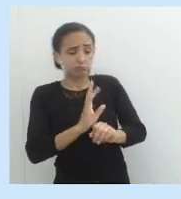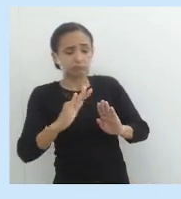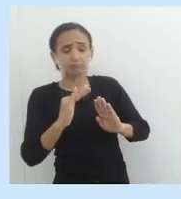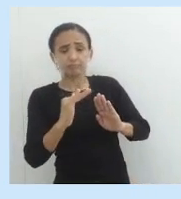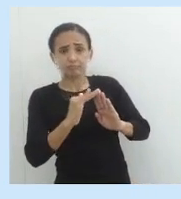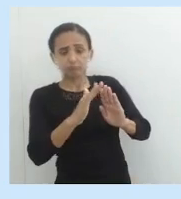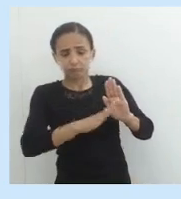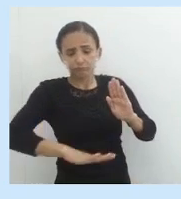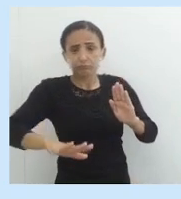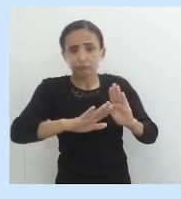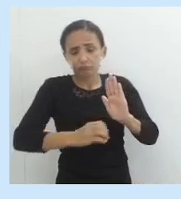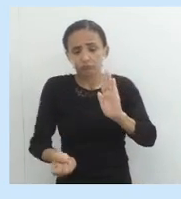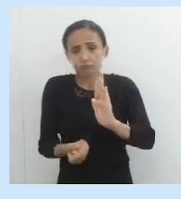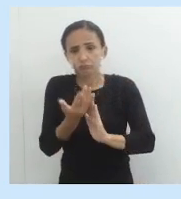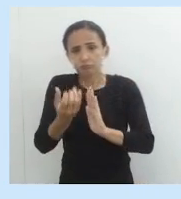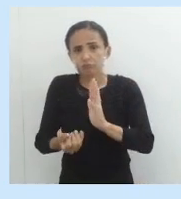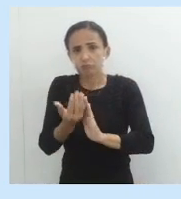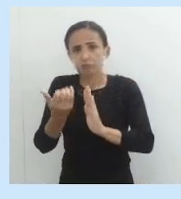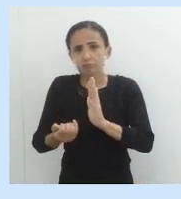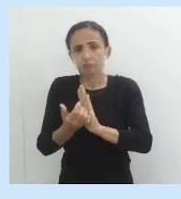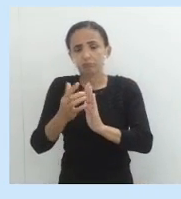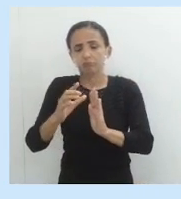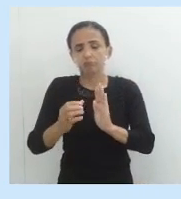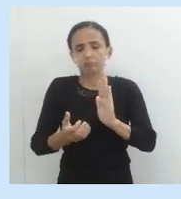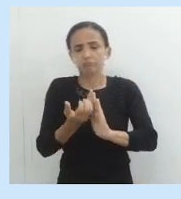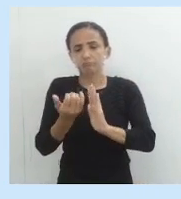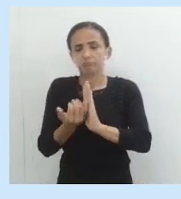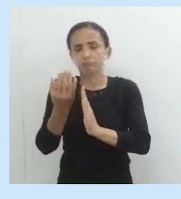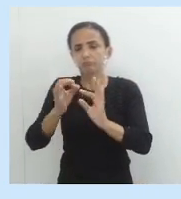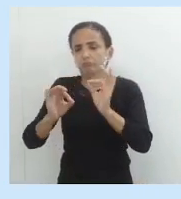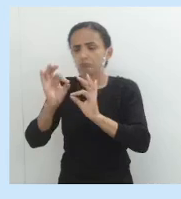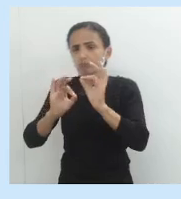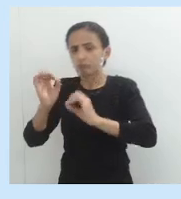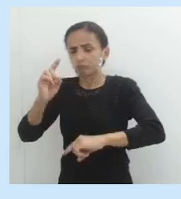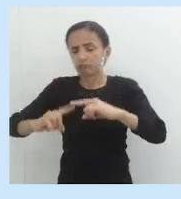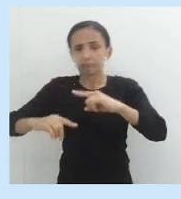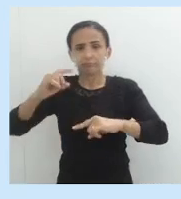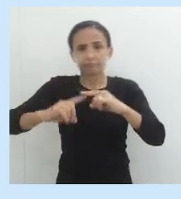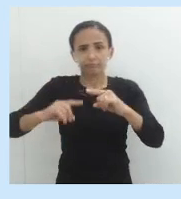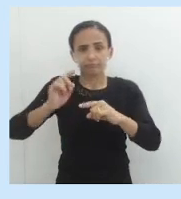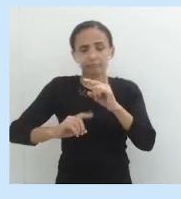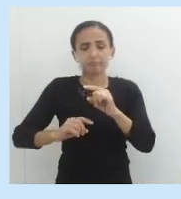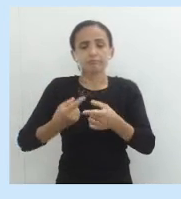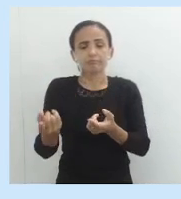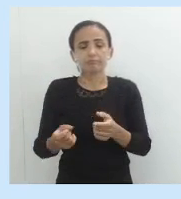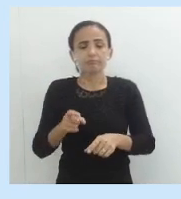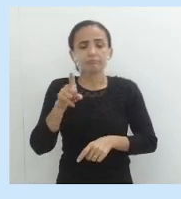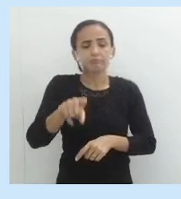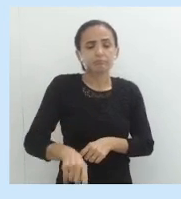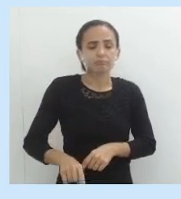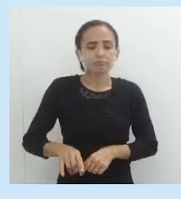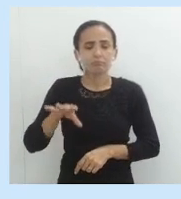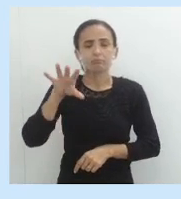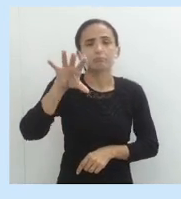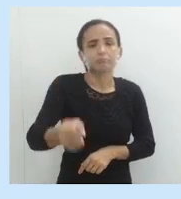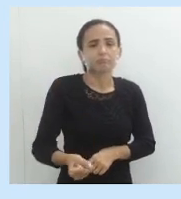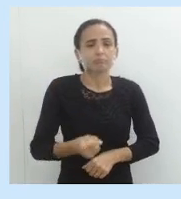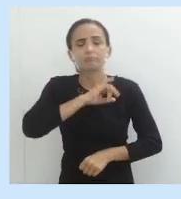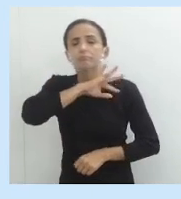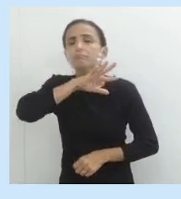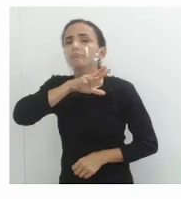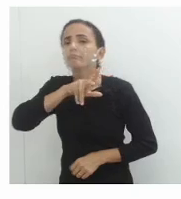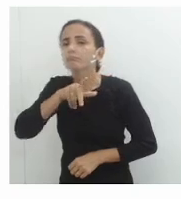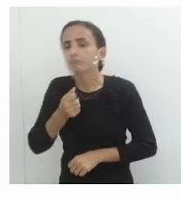eles produziam flechas e facas, assim, esses instrumentos para caçar, né, para trabalhar também, mas também para se